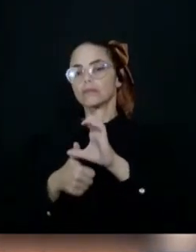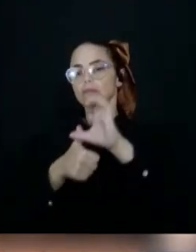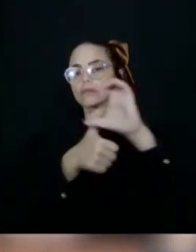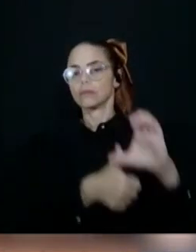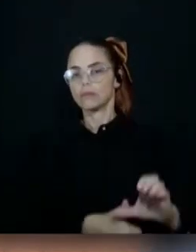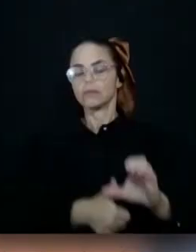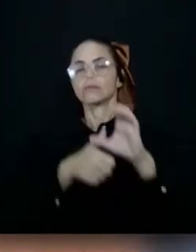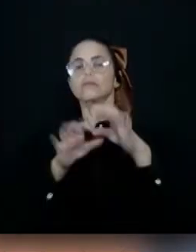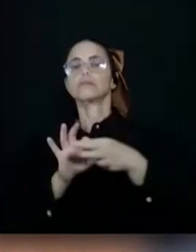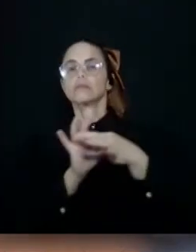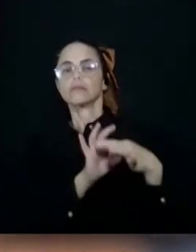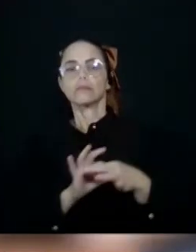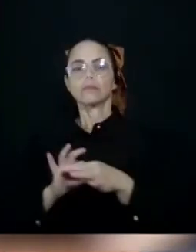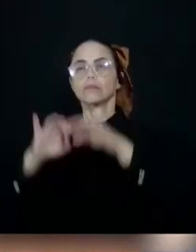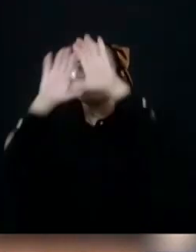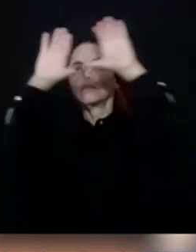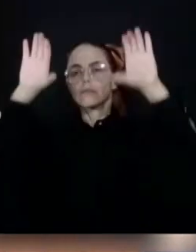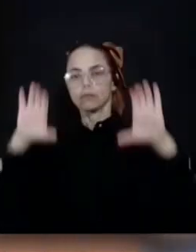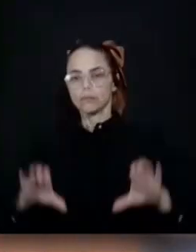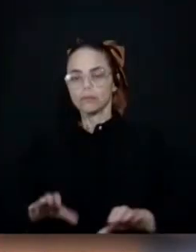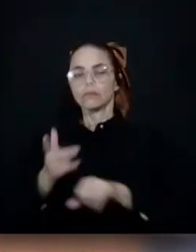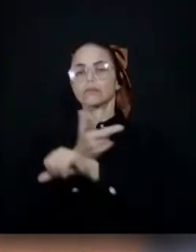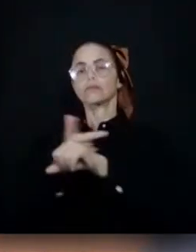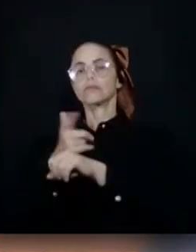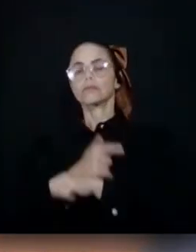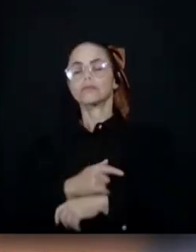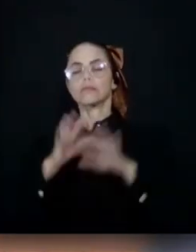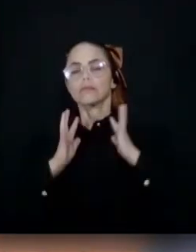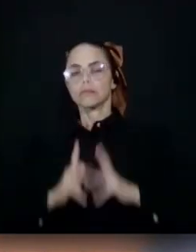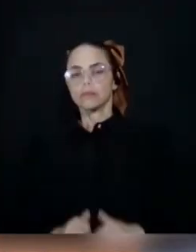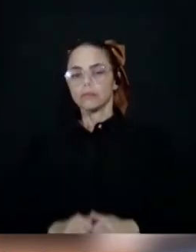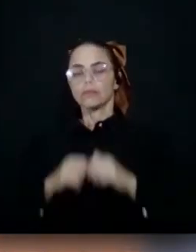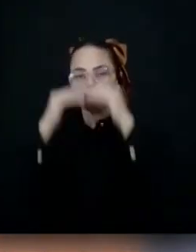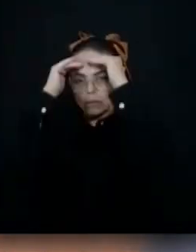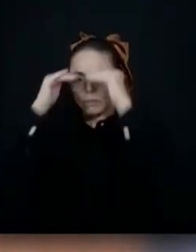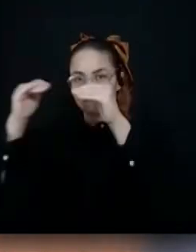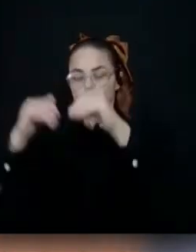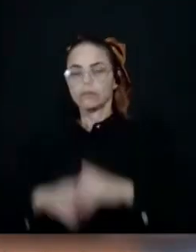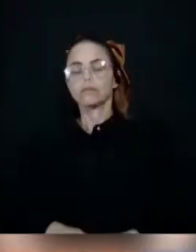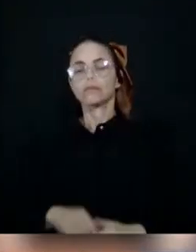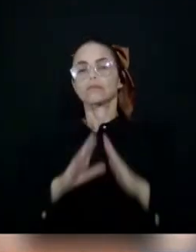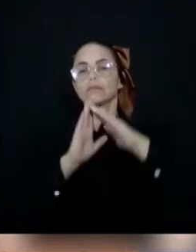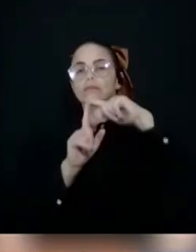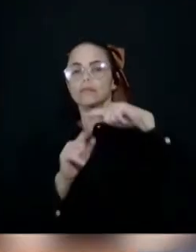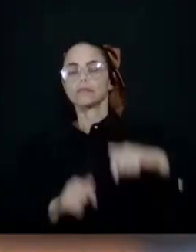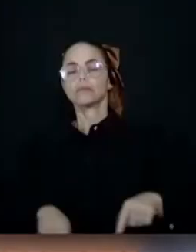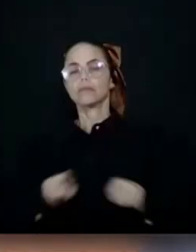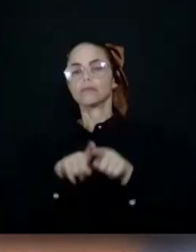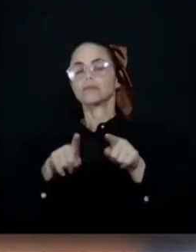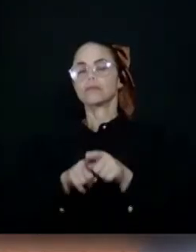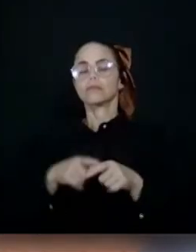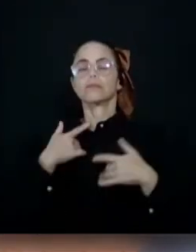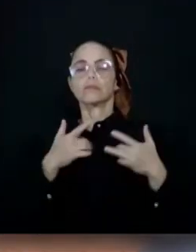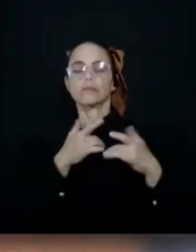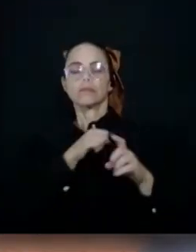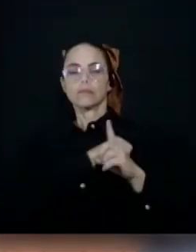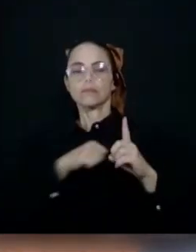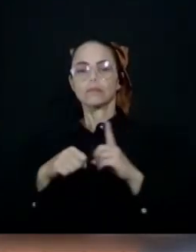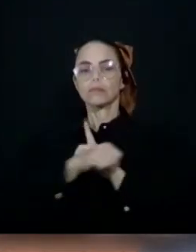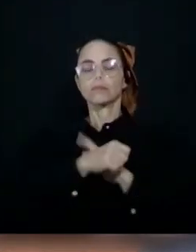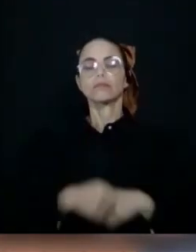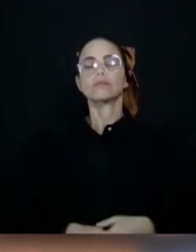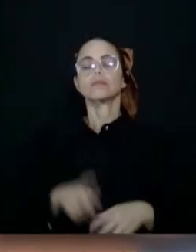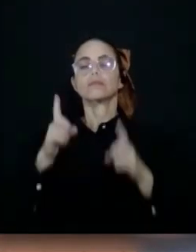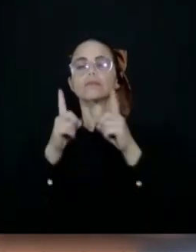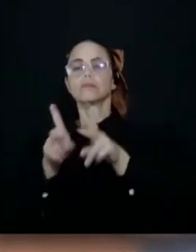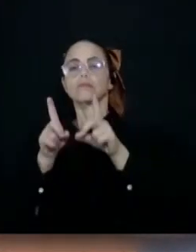com o céu, buscar a santidade. E a igreja nos dá também o braço social, e daí entra a doutrina social da